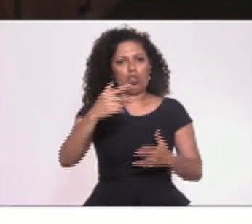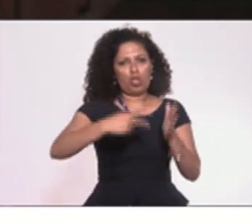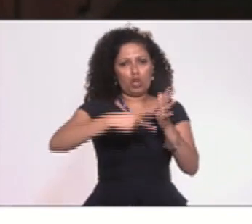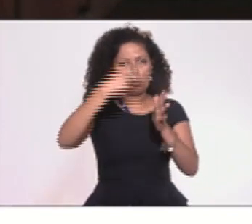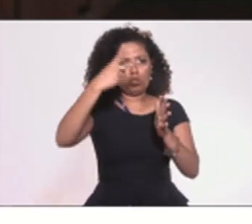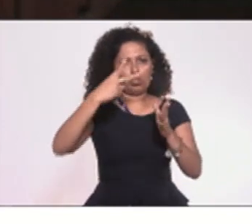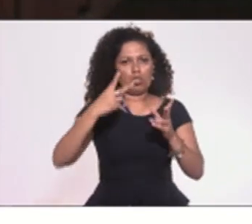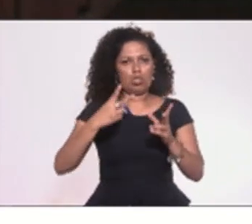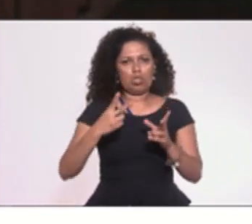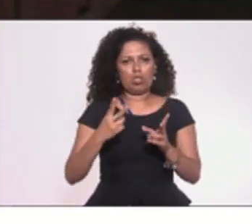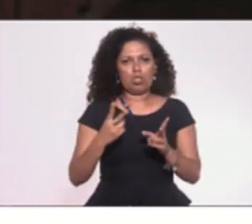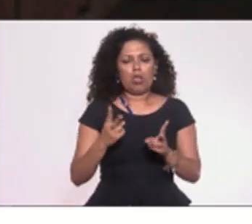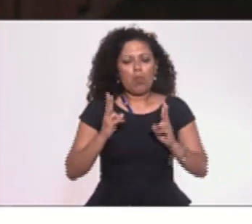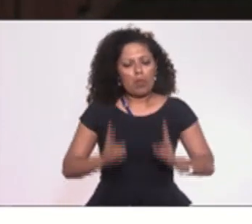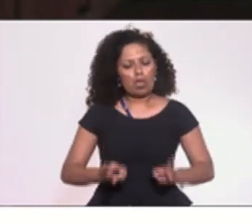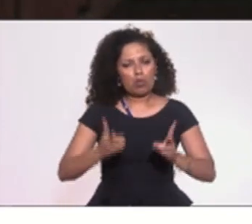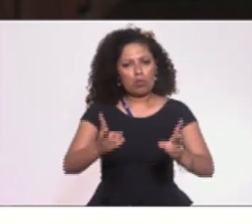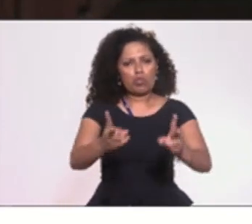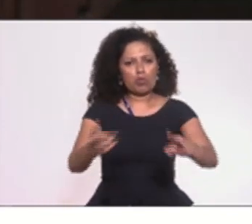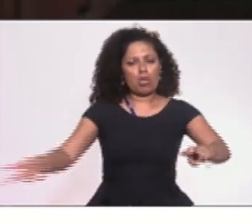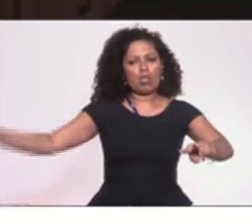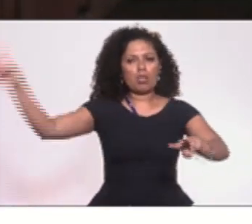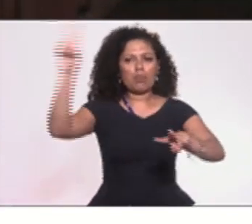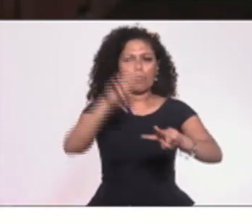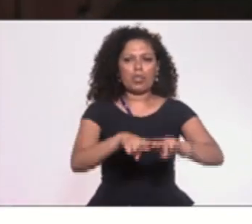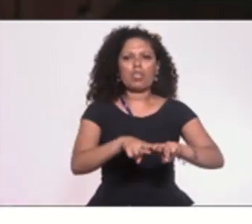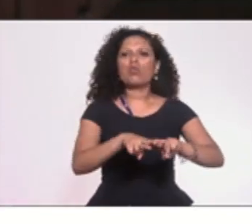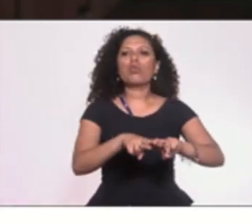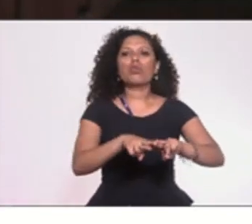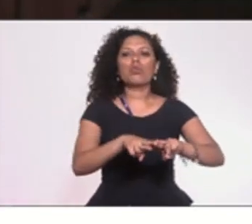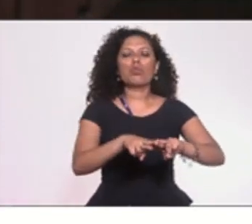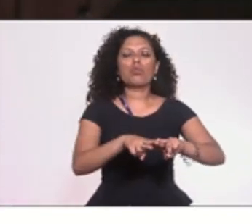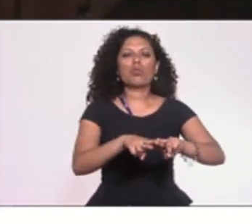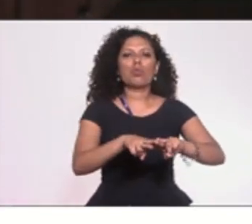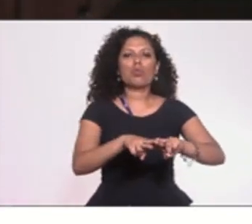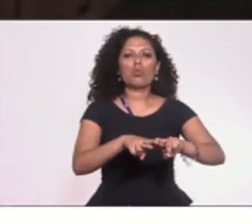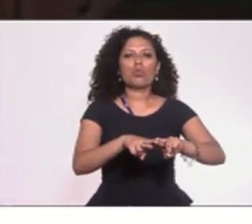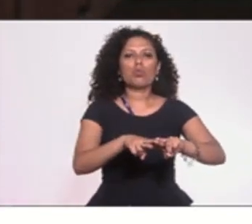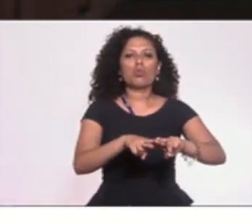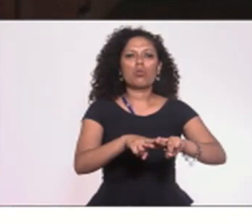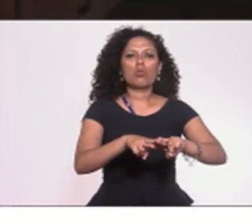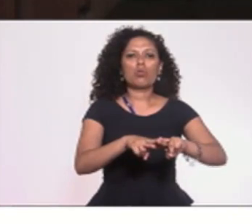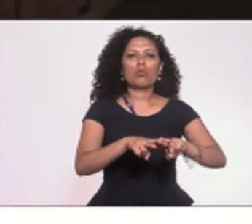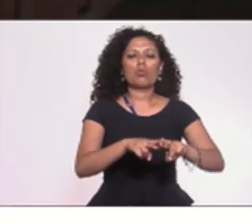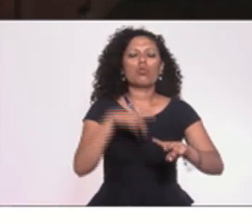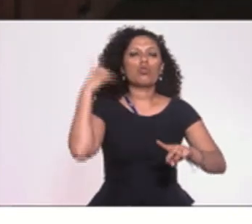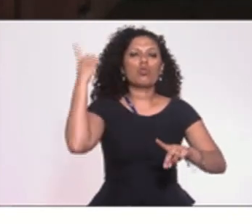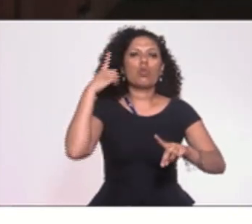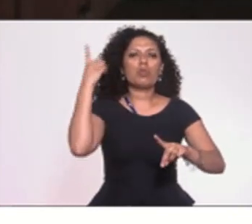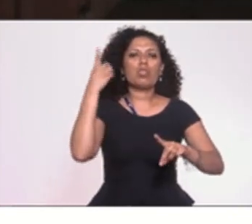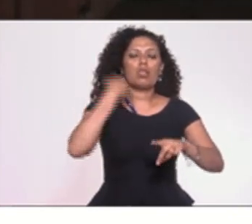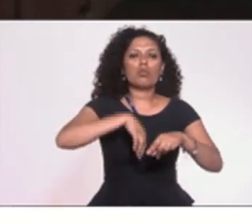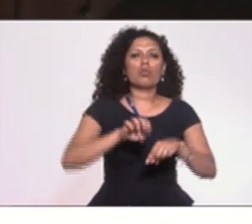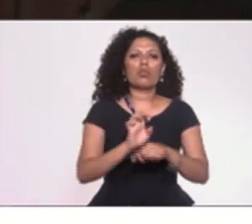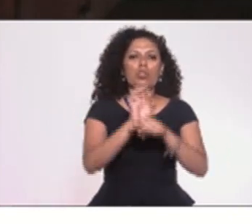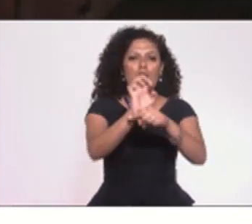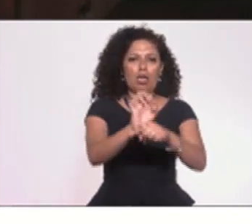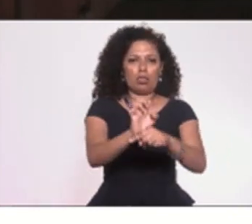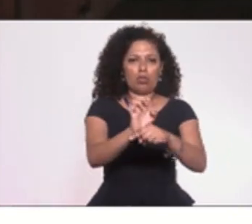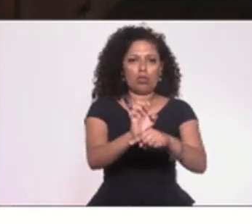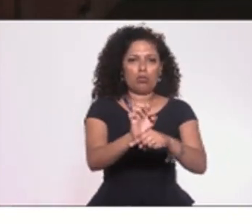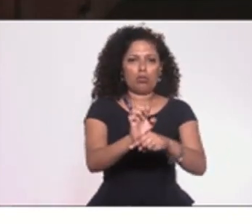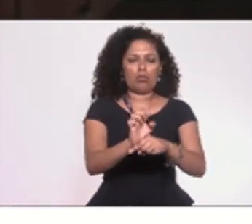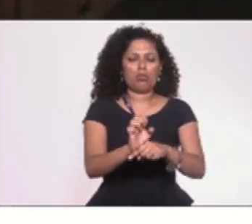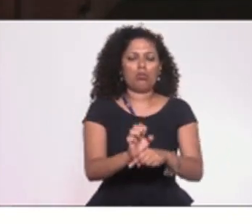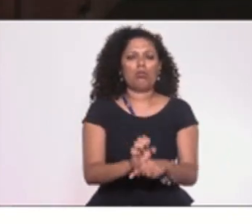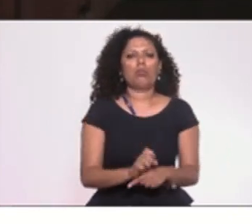pela manutenção das prisões cautelares dos deputados estaduais